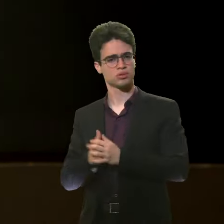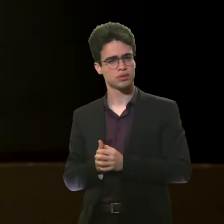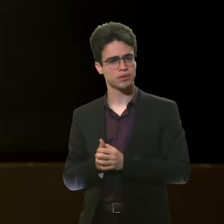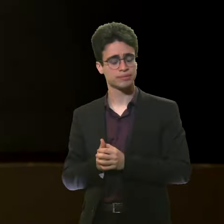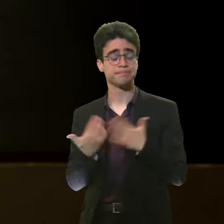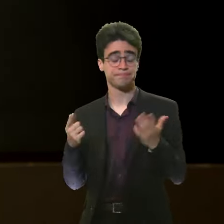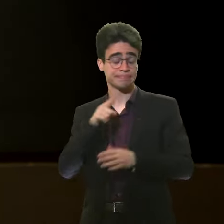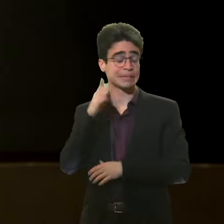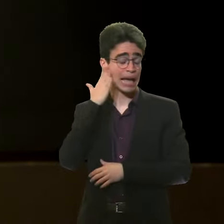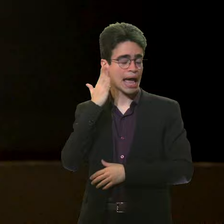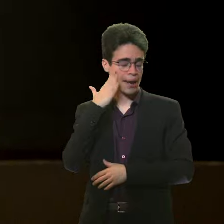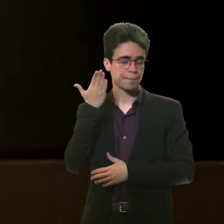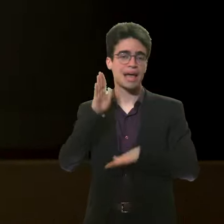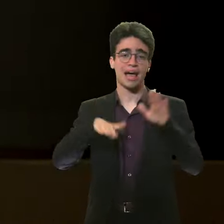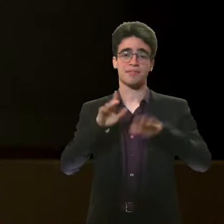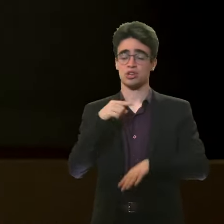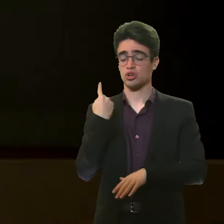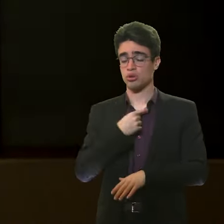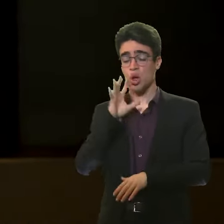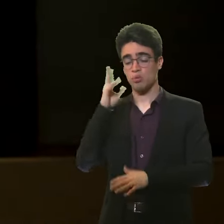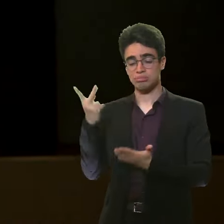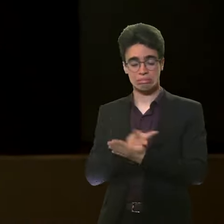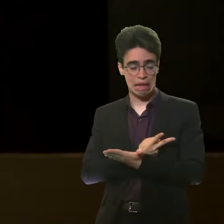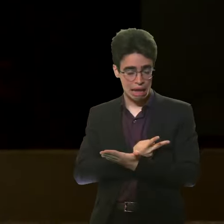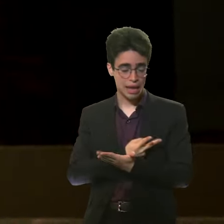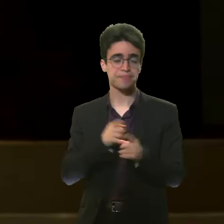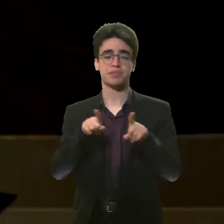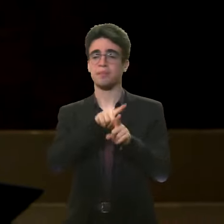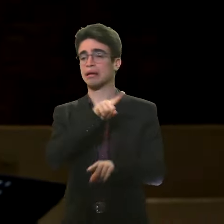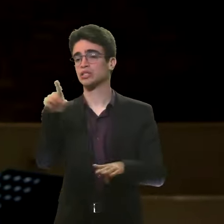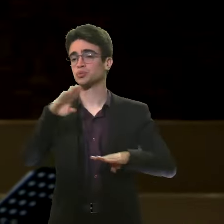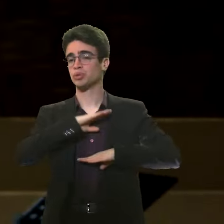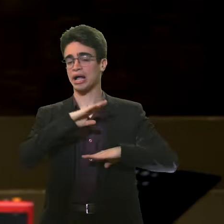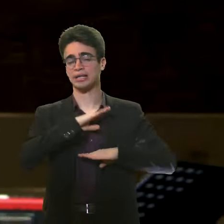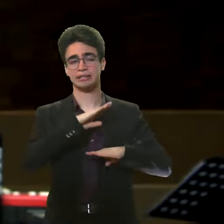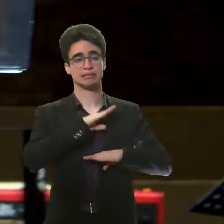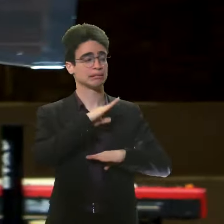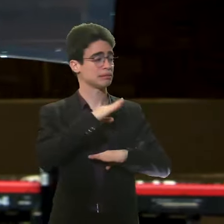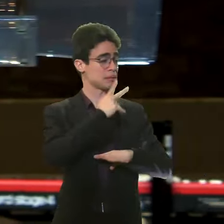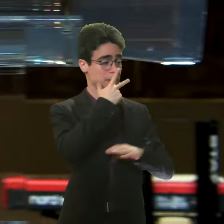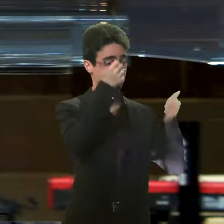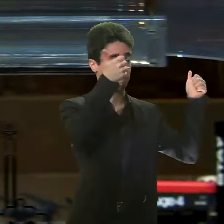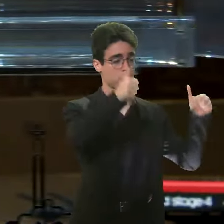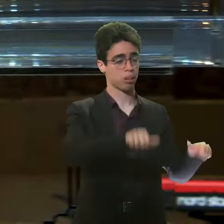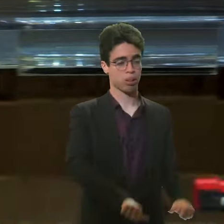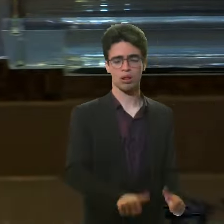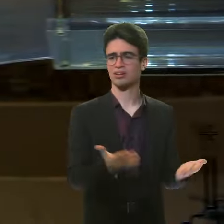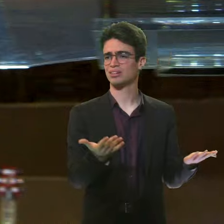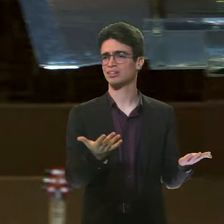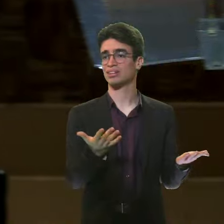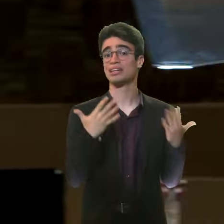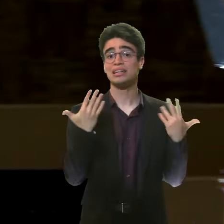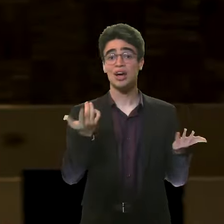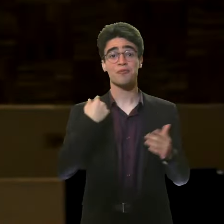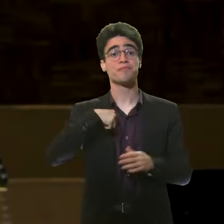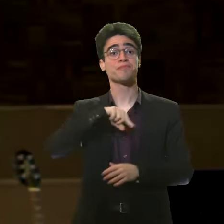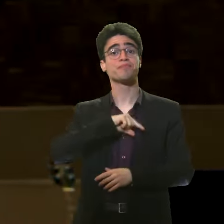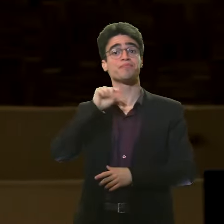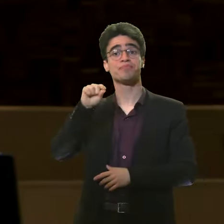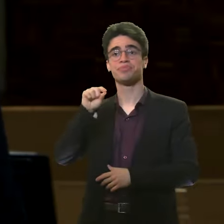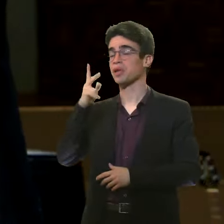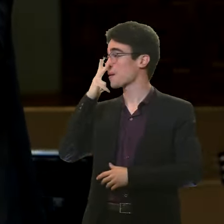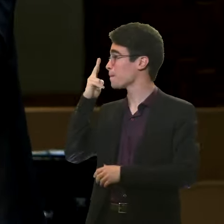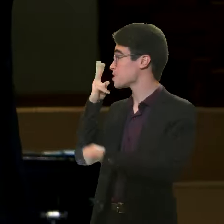vezes, seja quando a gente erra, seja quando as situações ao nosso redor pioram, ao invés da gente se aproximar daquilo que pode